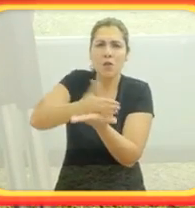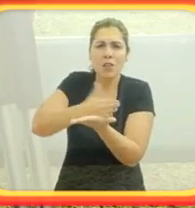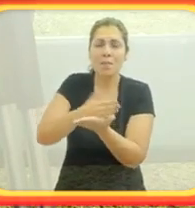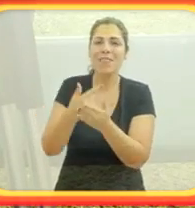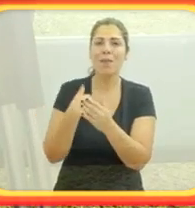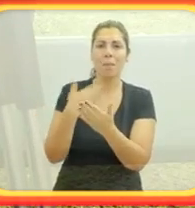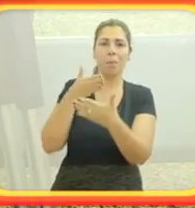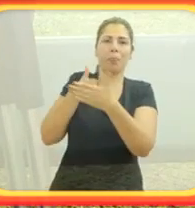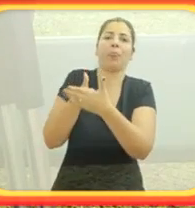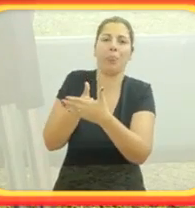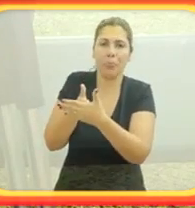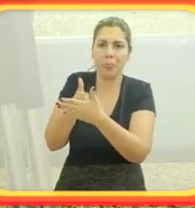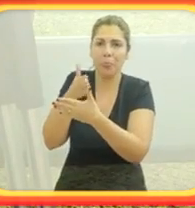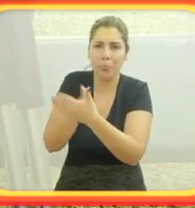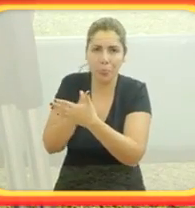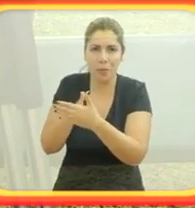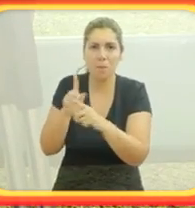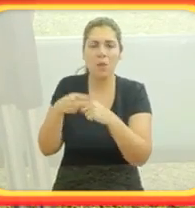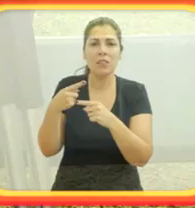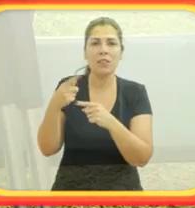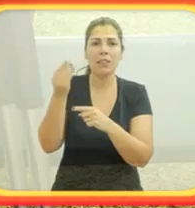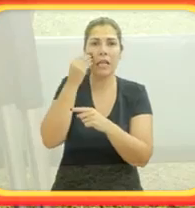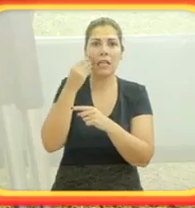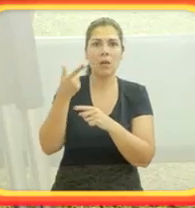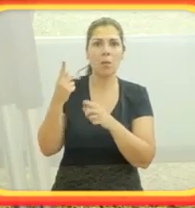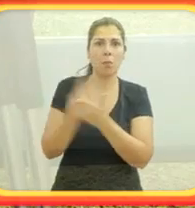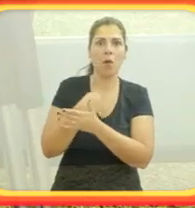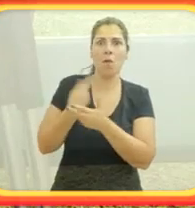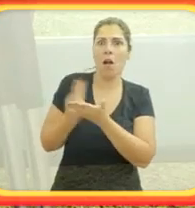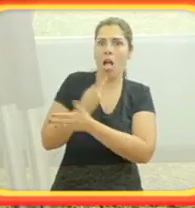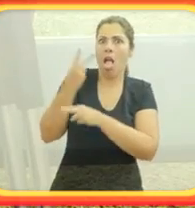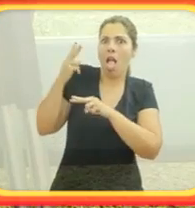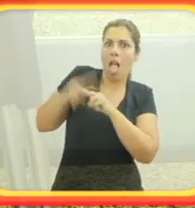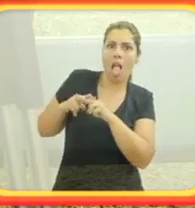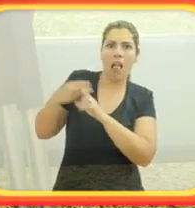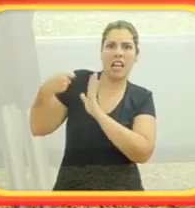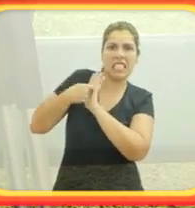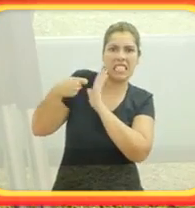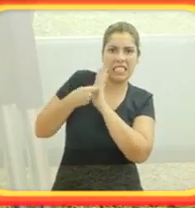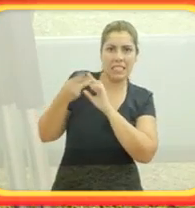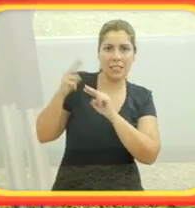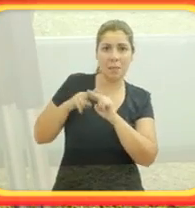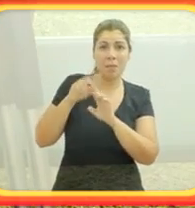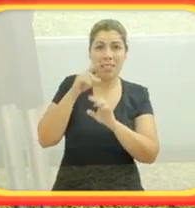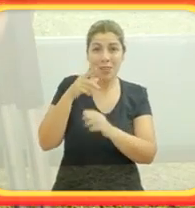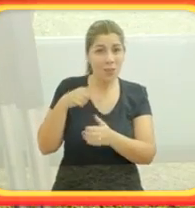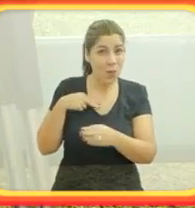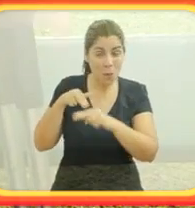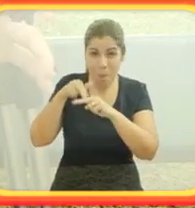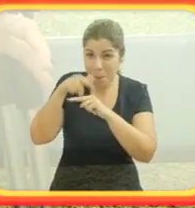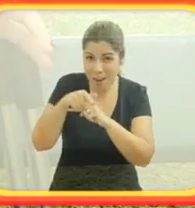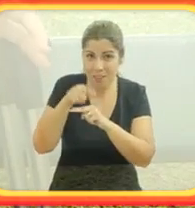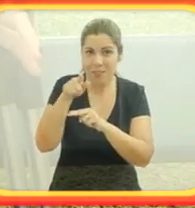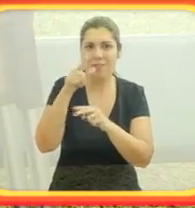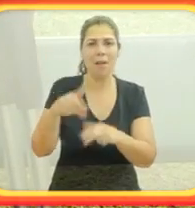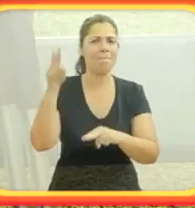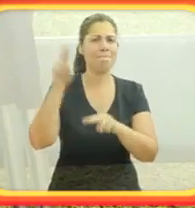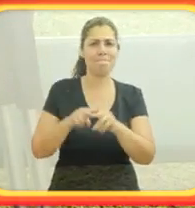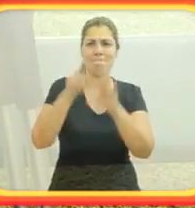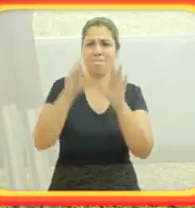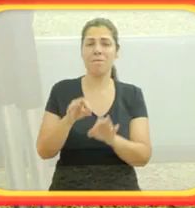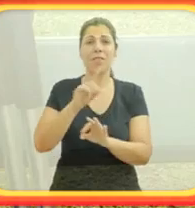fui impedida sob a ameaça de ser presa, ou você não passe aqui ou você será presa. E não tente voltar aqui